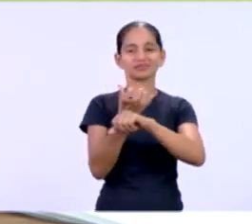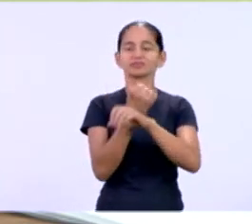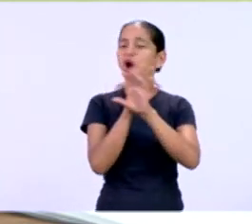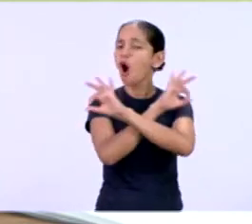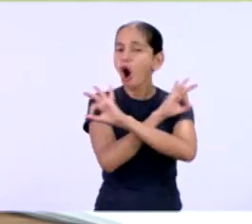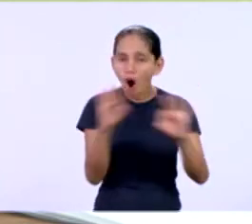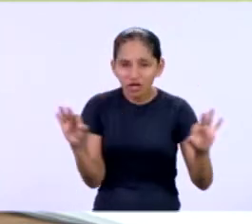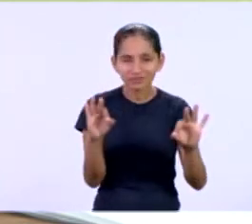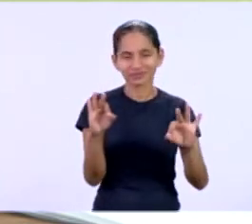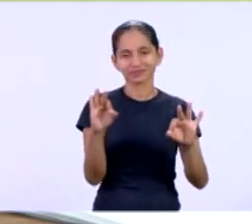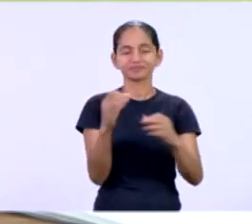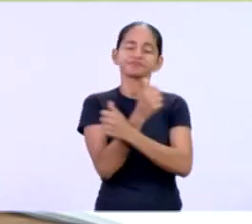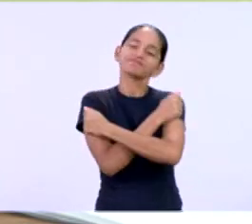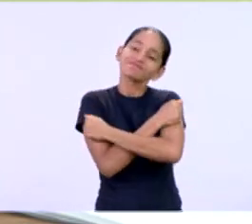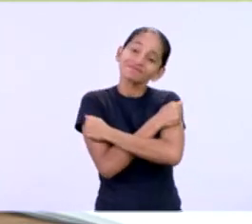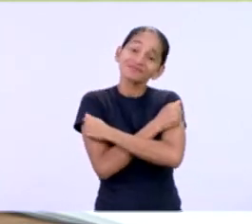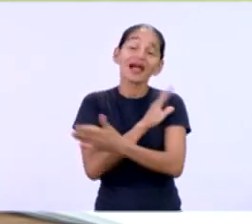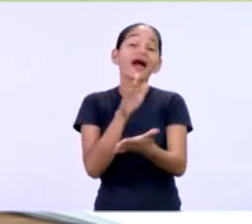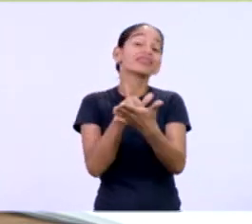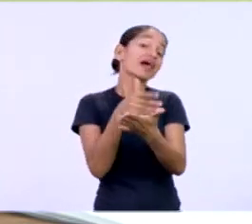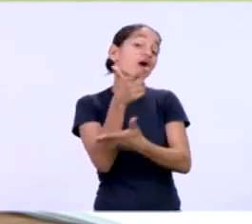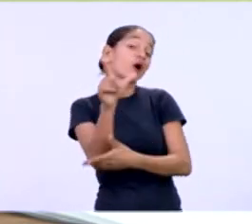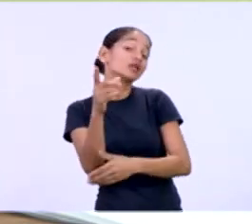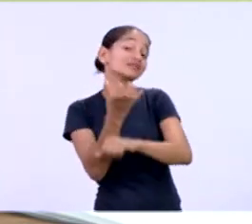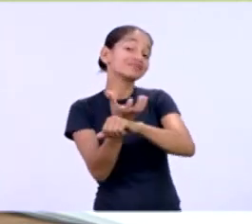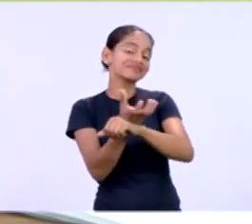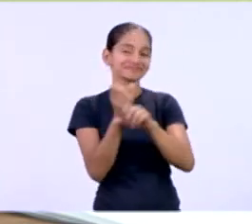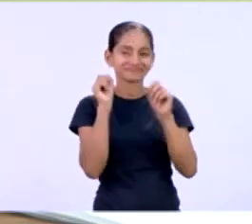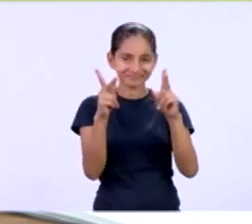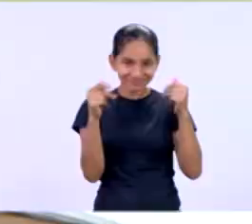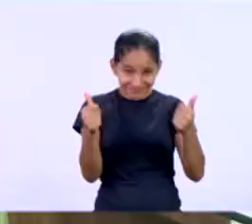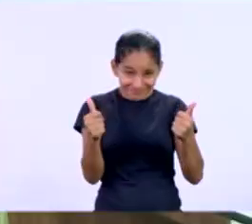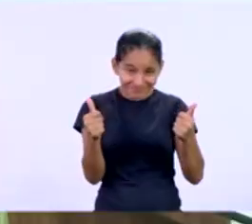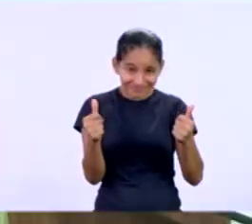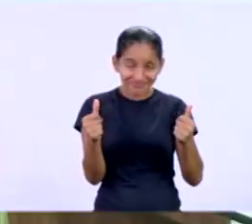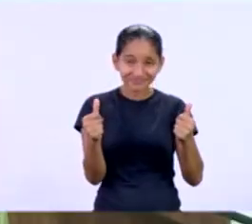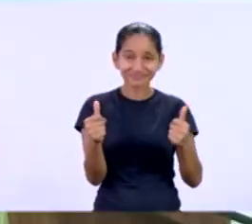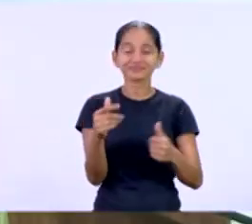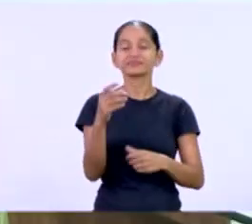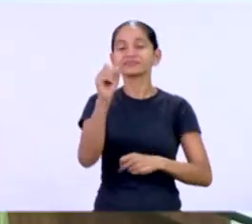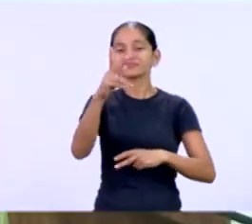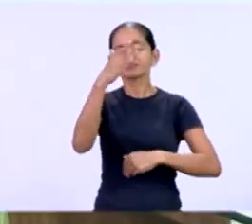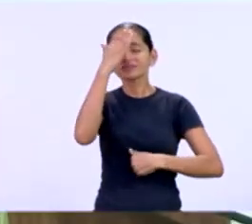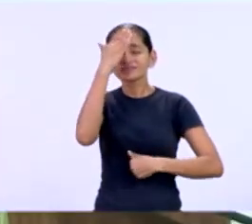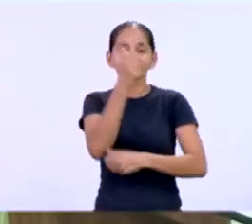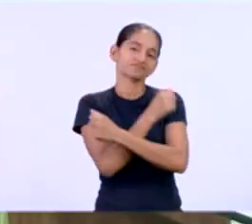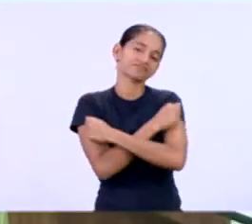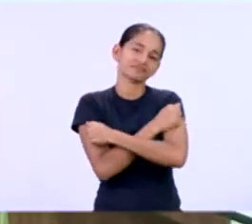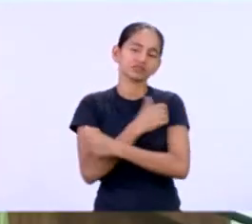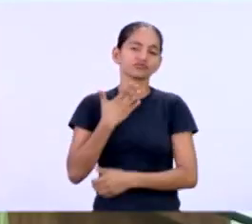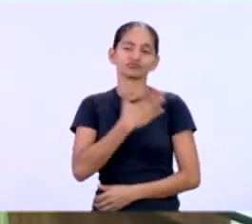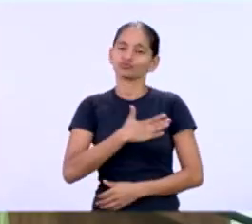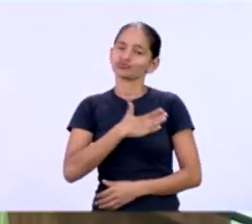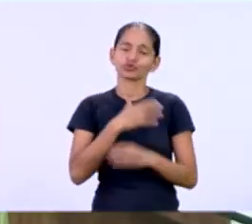Um abraço, até as nossas próximas disciplinas. Ok, pessoal, um abraço, foi um prazer estar com